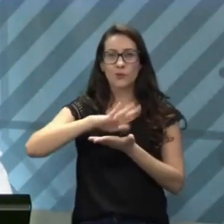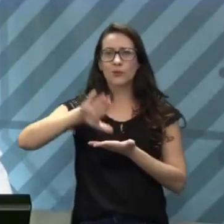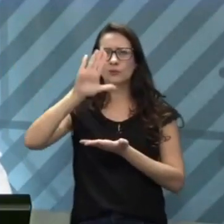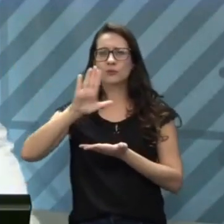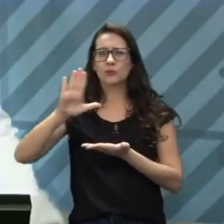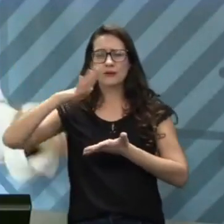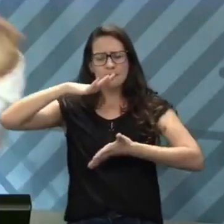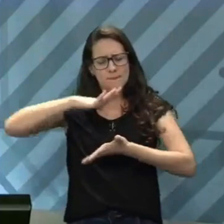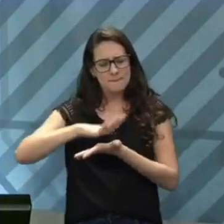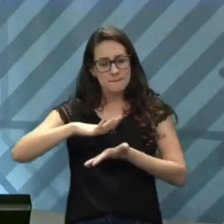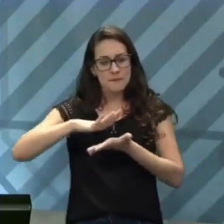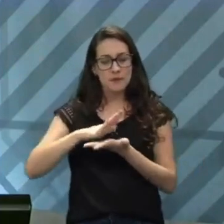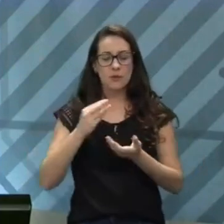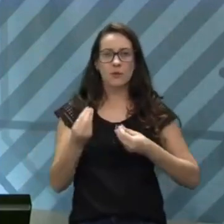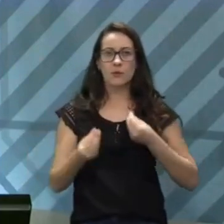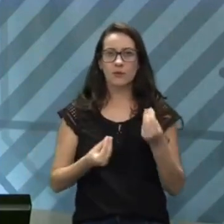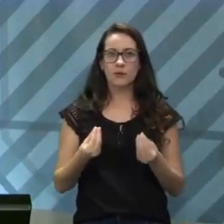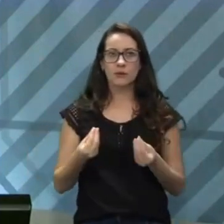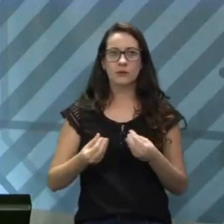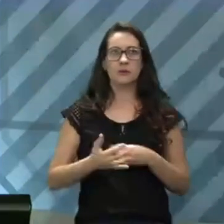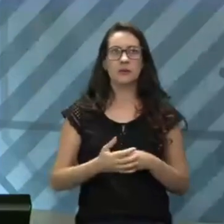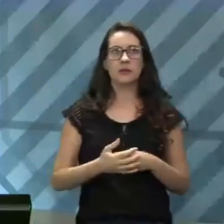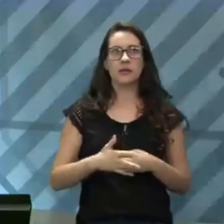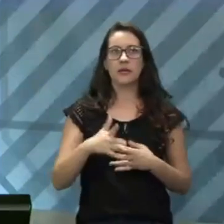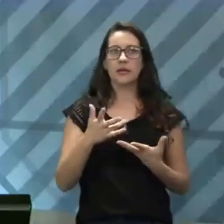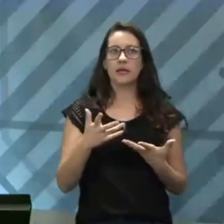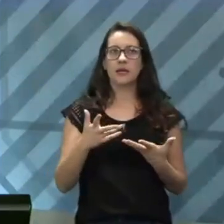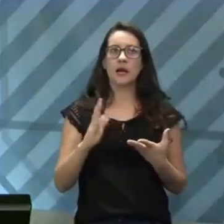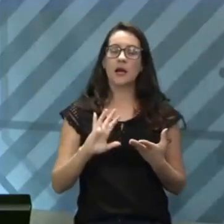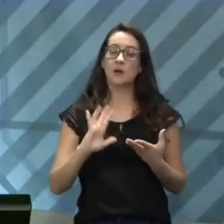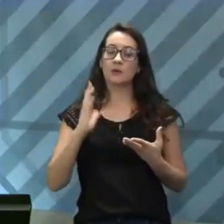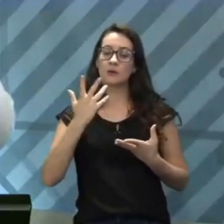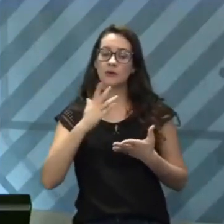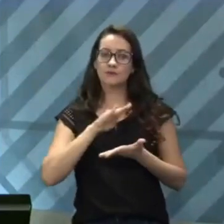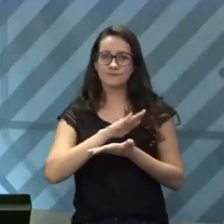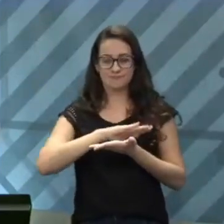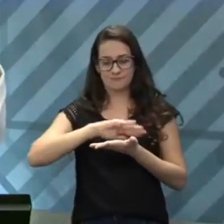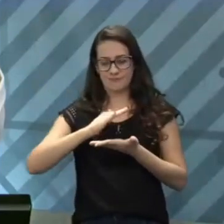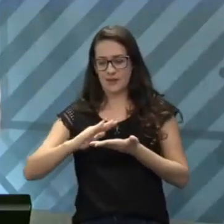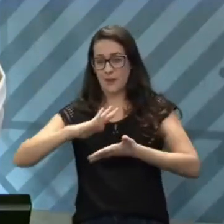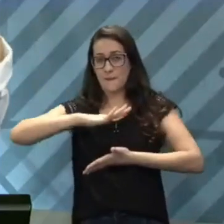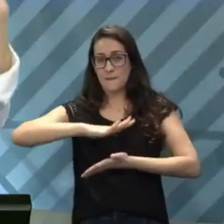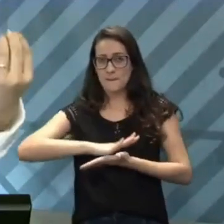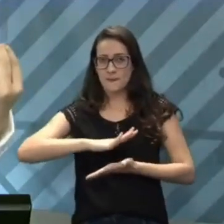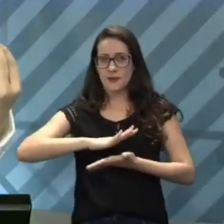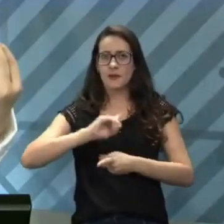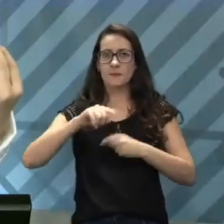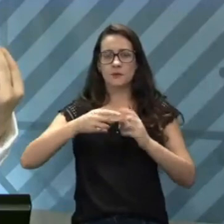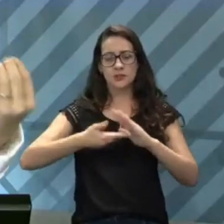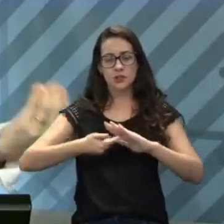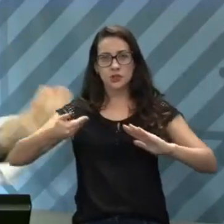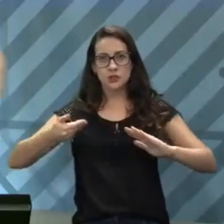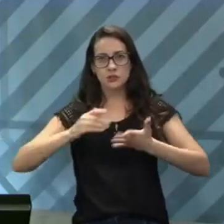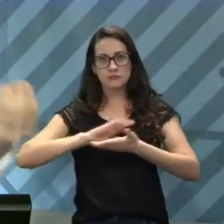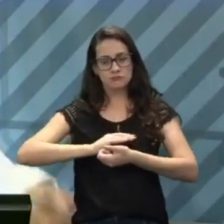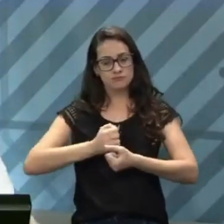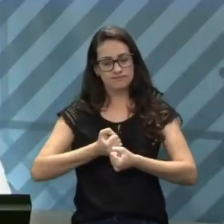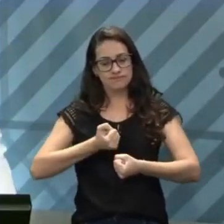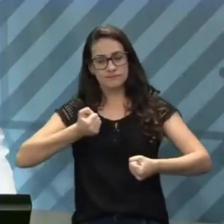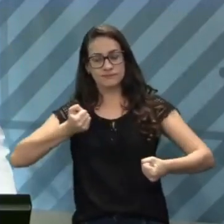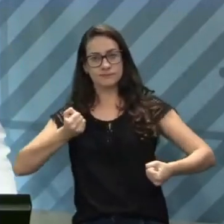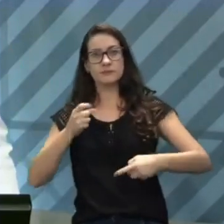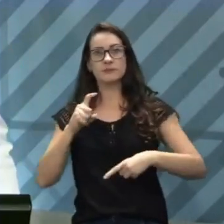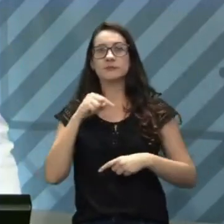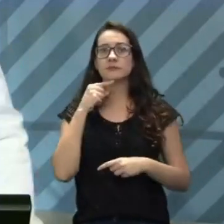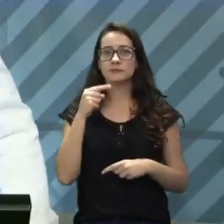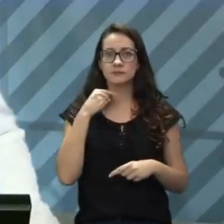da cura. Ele acaba exercendo como se fosse uma pressão em volta da barra. No momento que a gente tenta puxar essa barra, a gente não